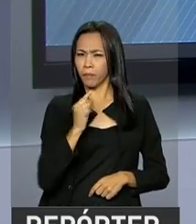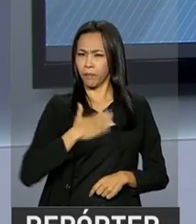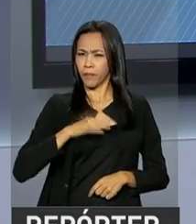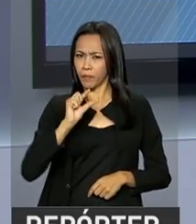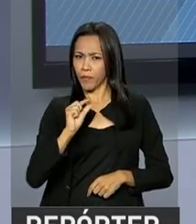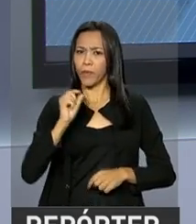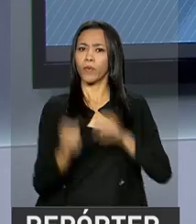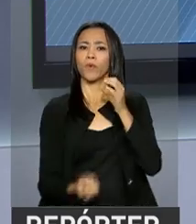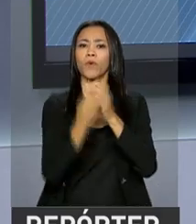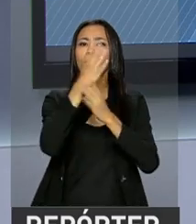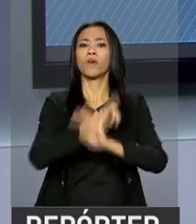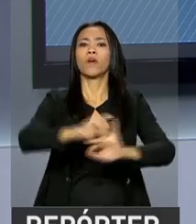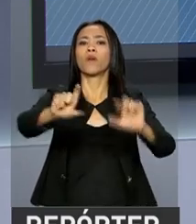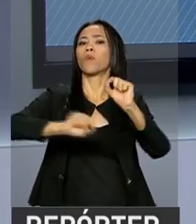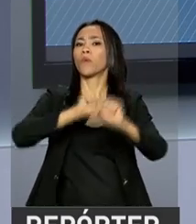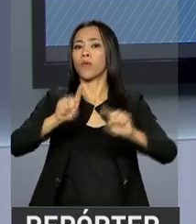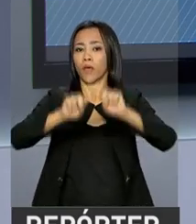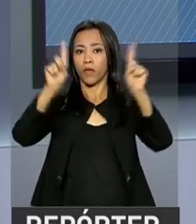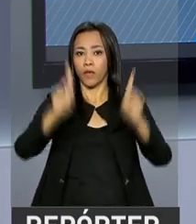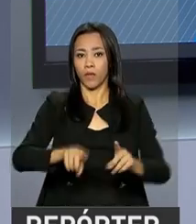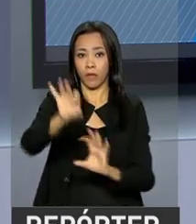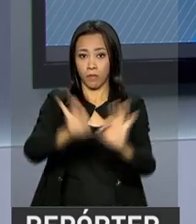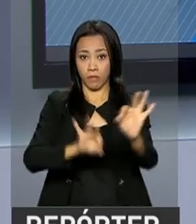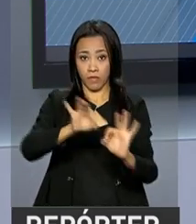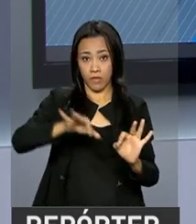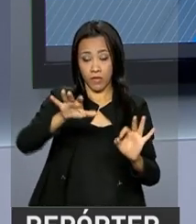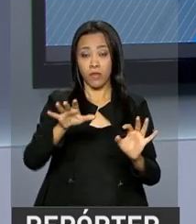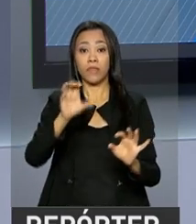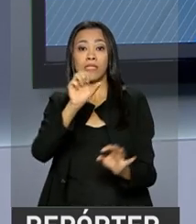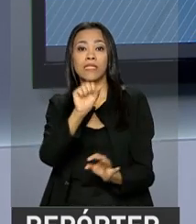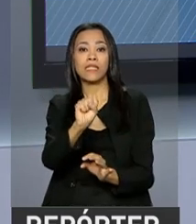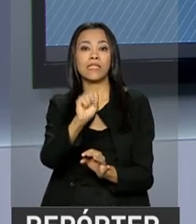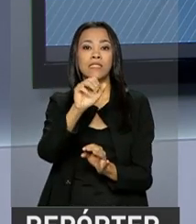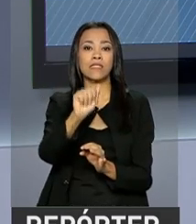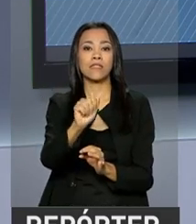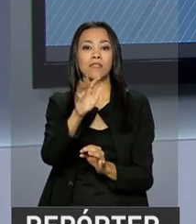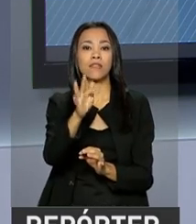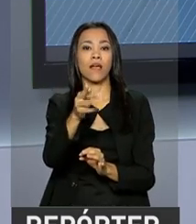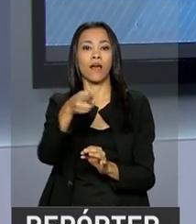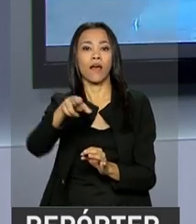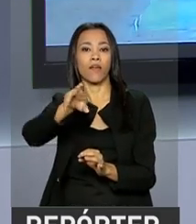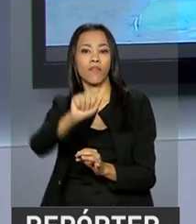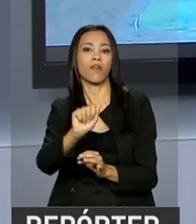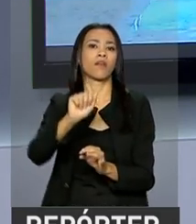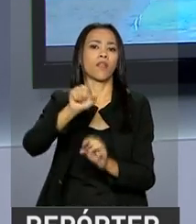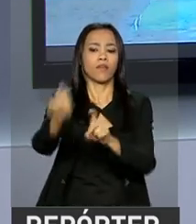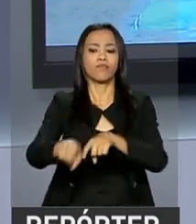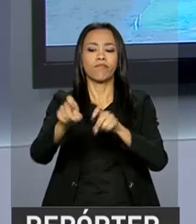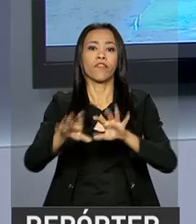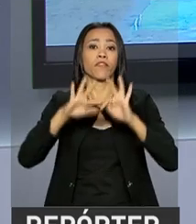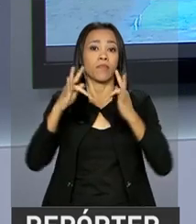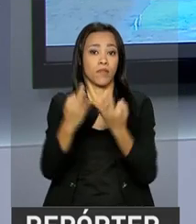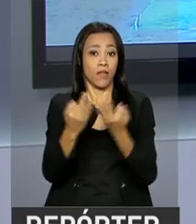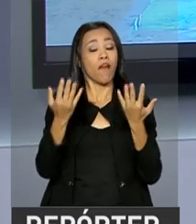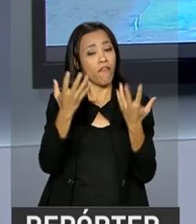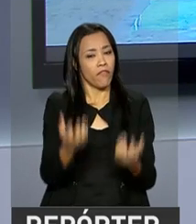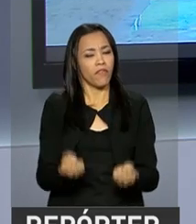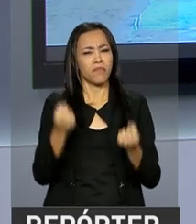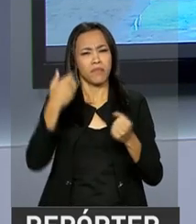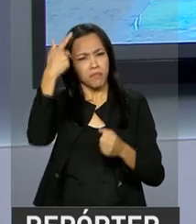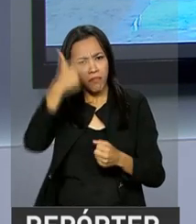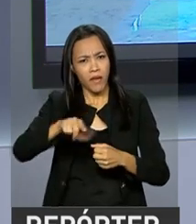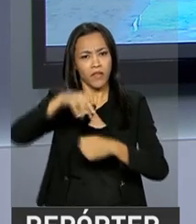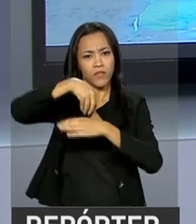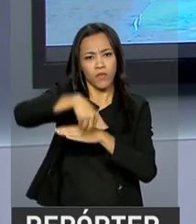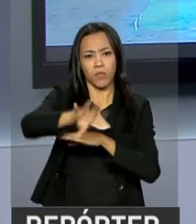no Palácio do Planalto o plano safra da Agricultura Familiar Vamos então saber os detalhes com a repórter Taísa Dias que